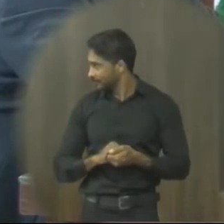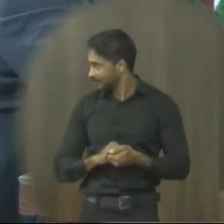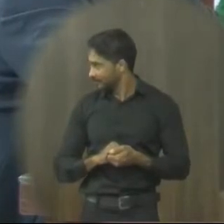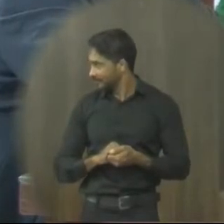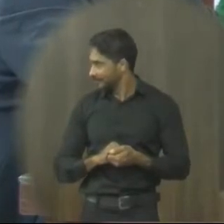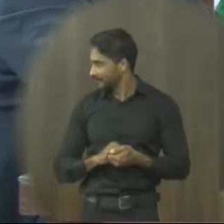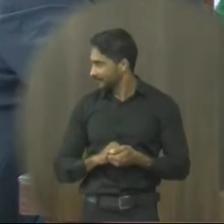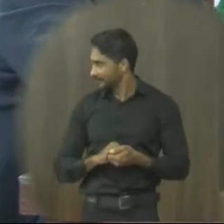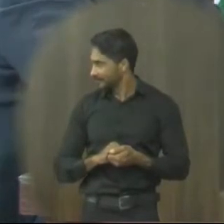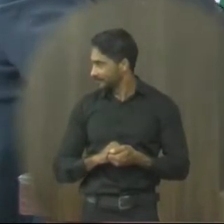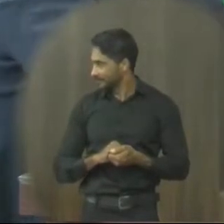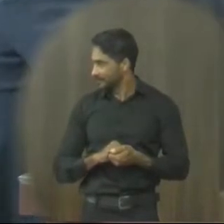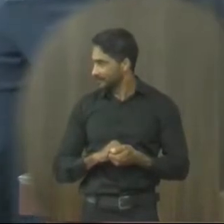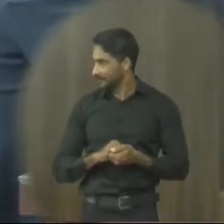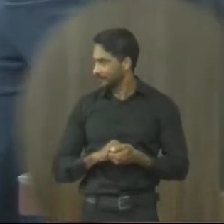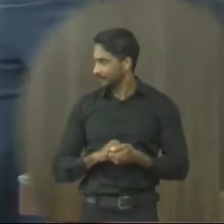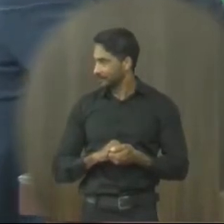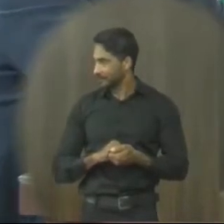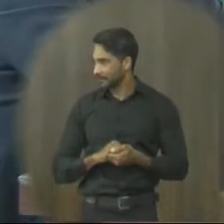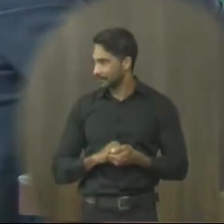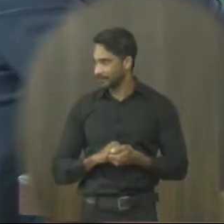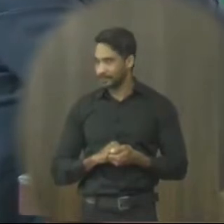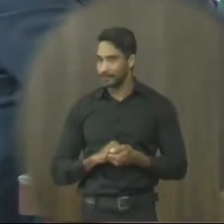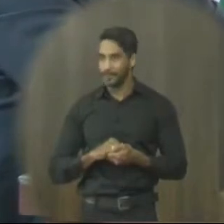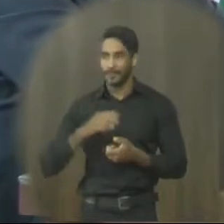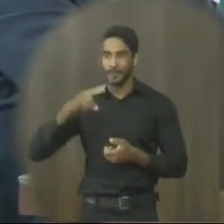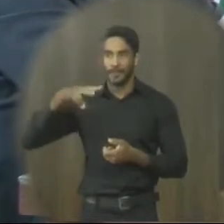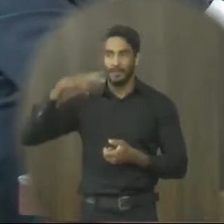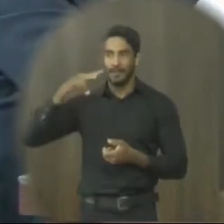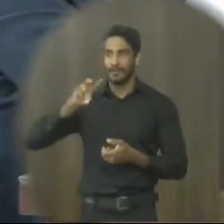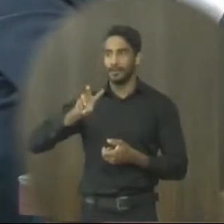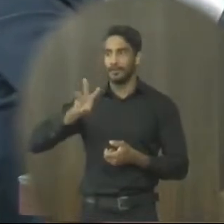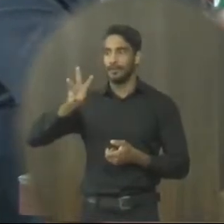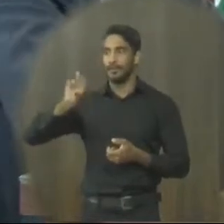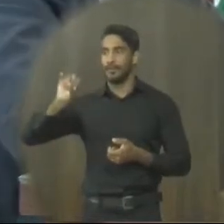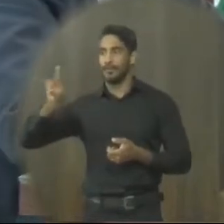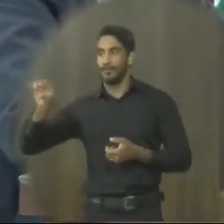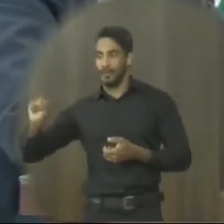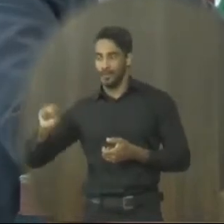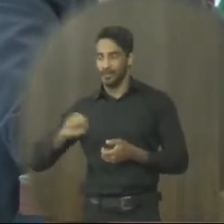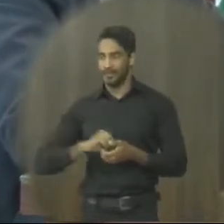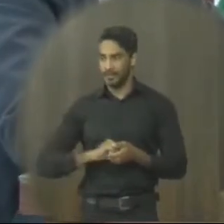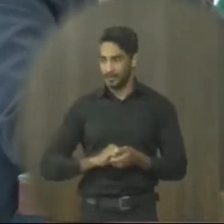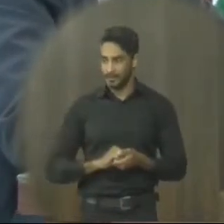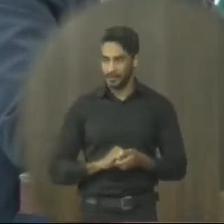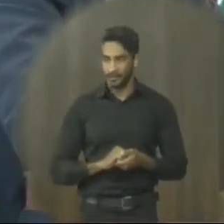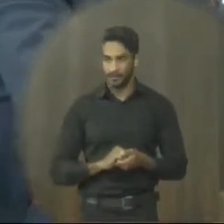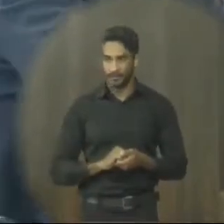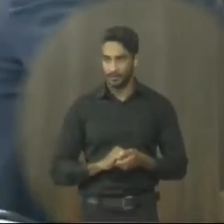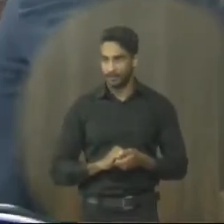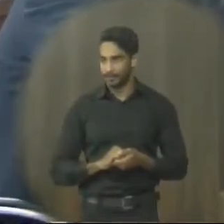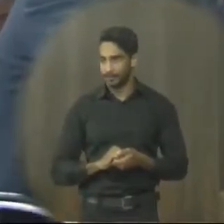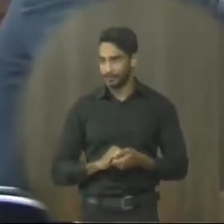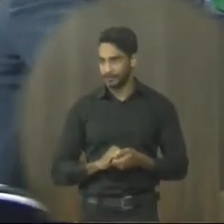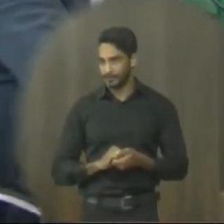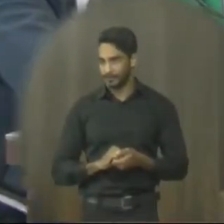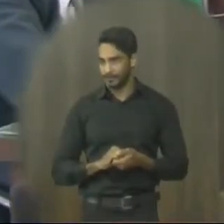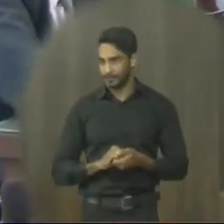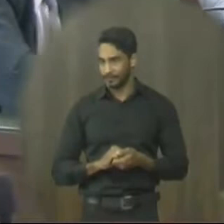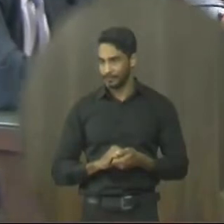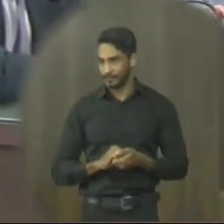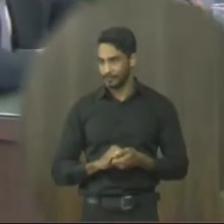Obrigado. Ser votado. Mas, vereador Willis, tem a palavra, dois minutos. Boa noite, senhor presidente. Nossa, presidente, só questão de